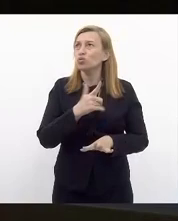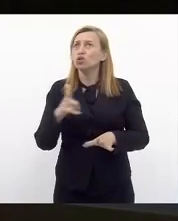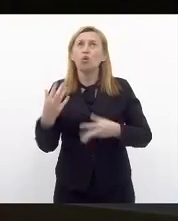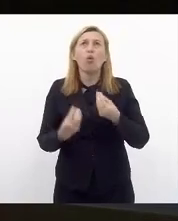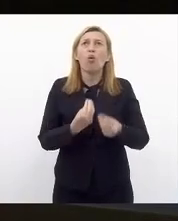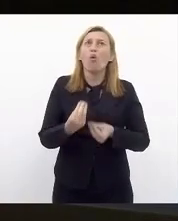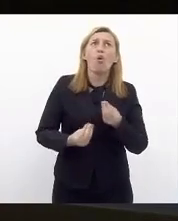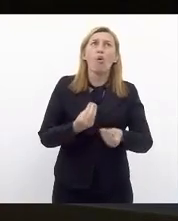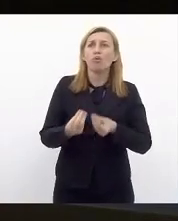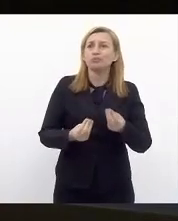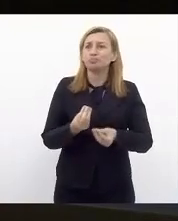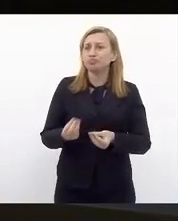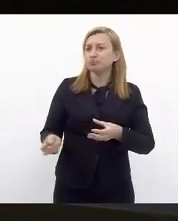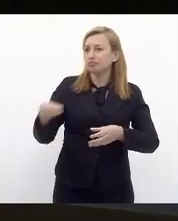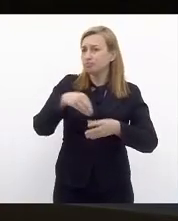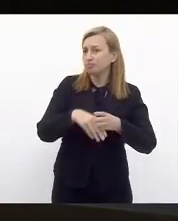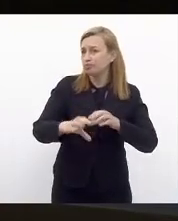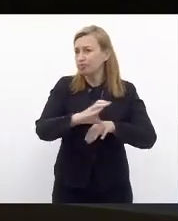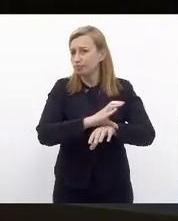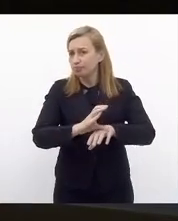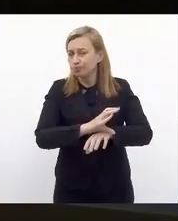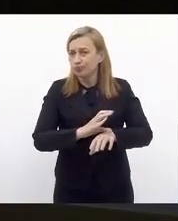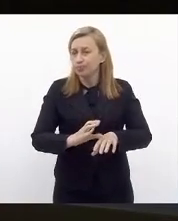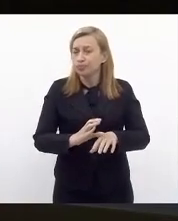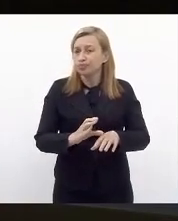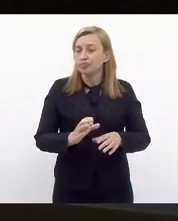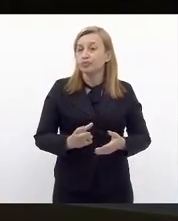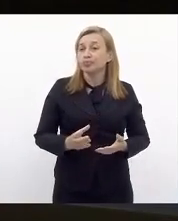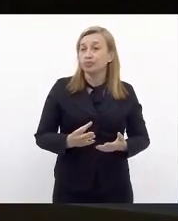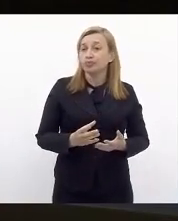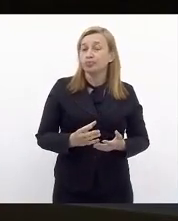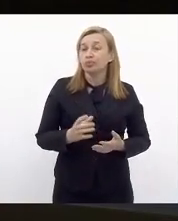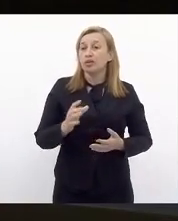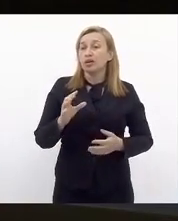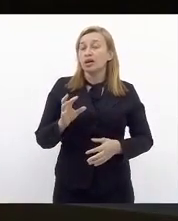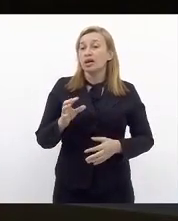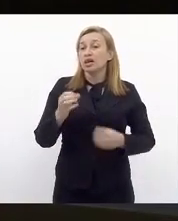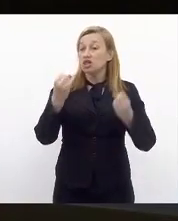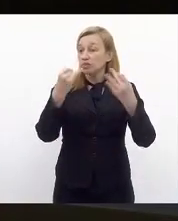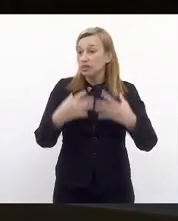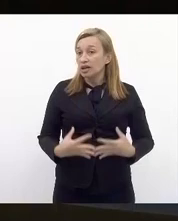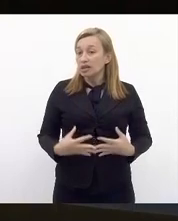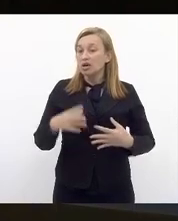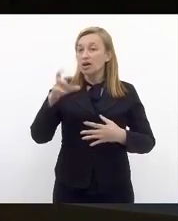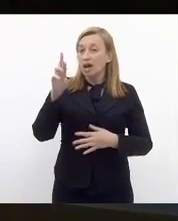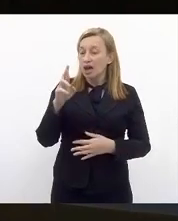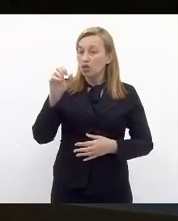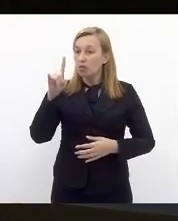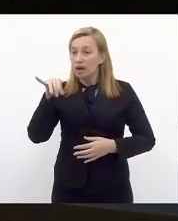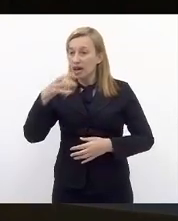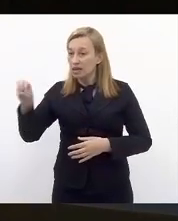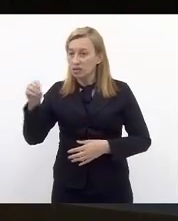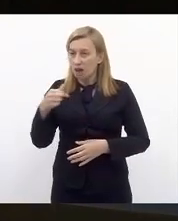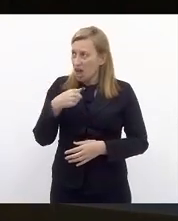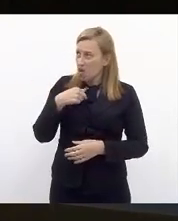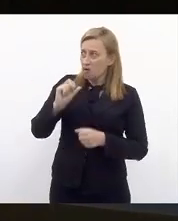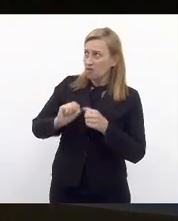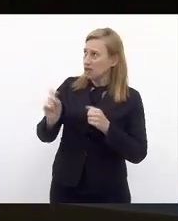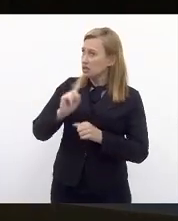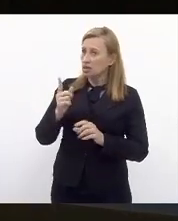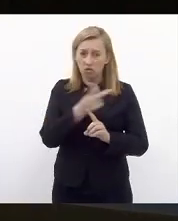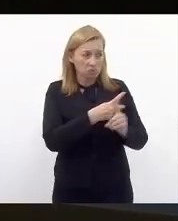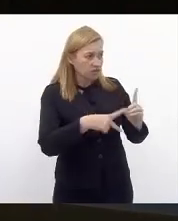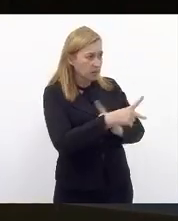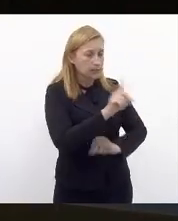tenho como isso está na Constituição a definição de remuneração não sou eu que faço nem o rio